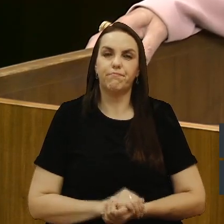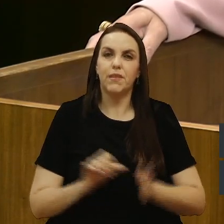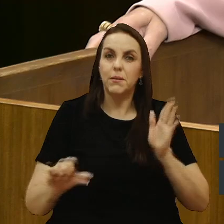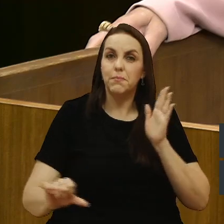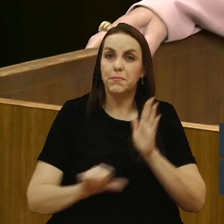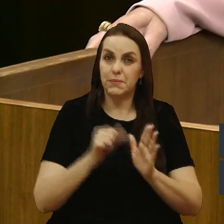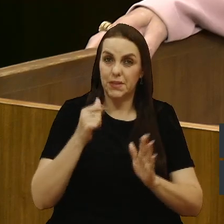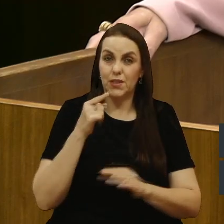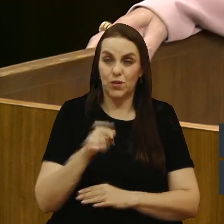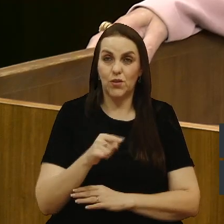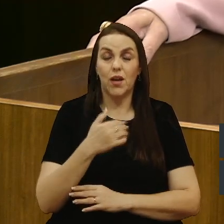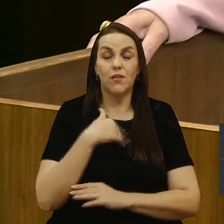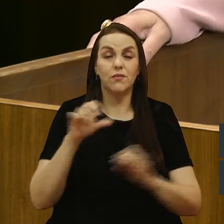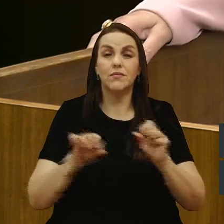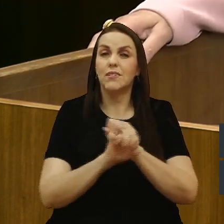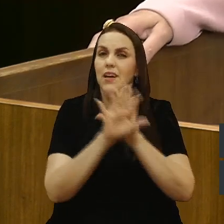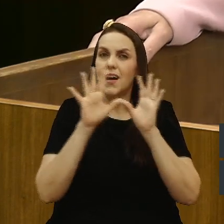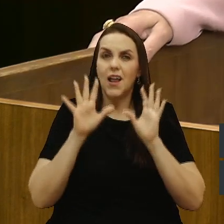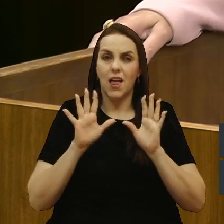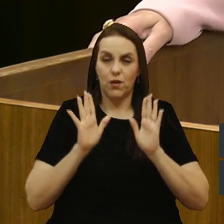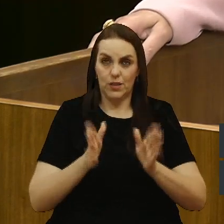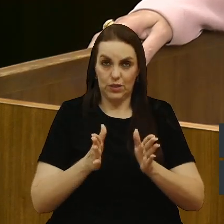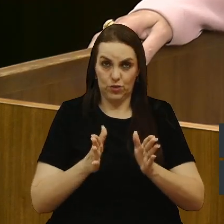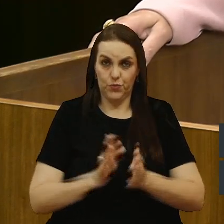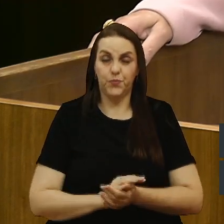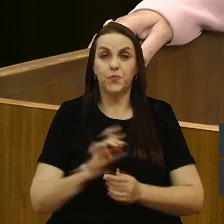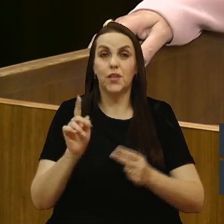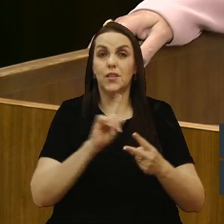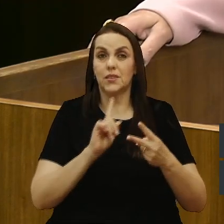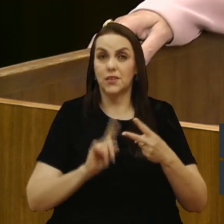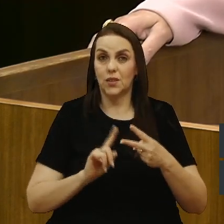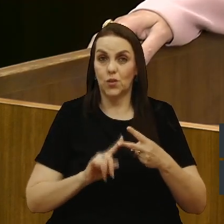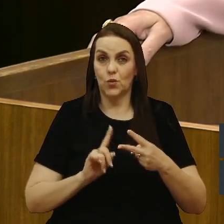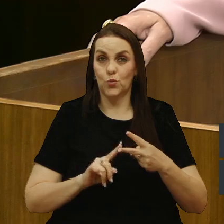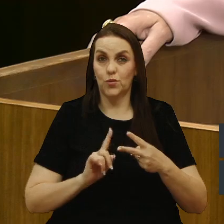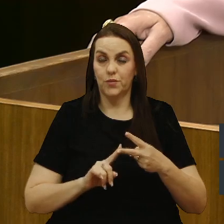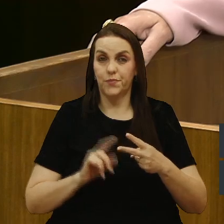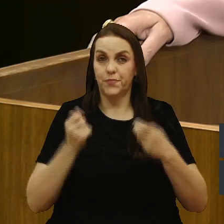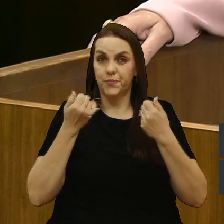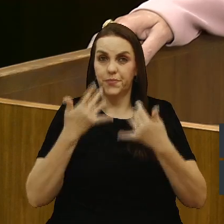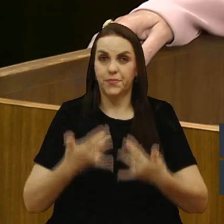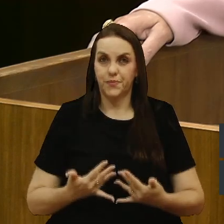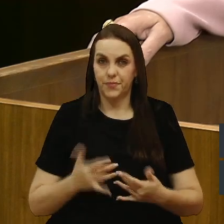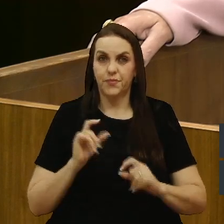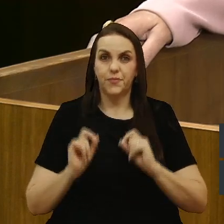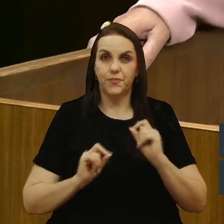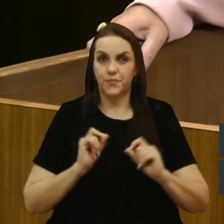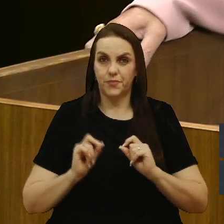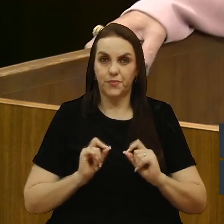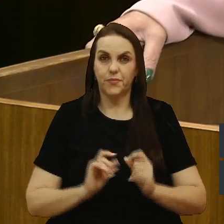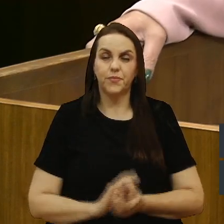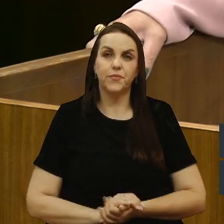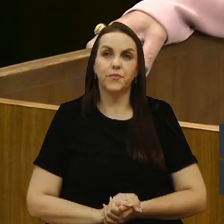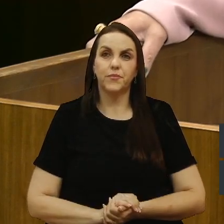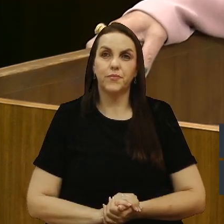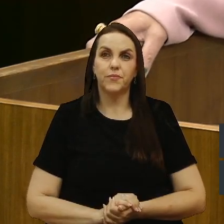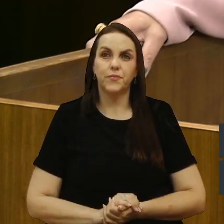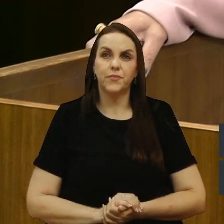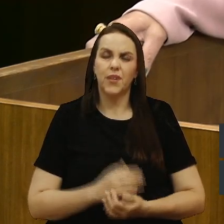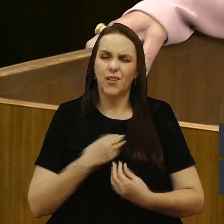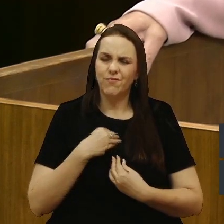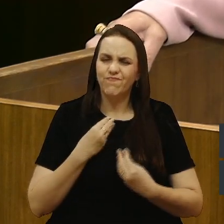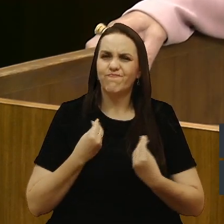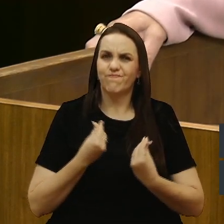Primeiro, eu queria deixar claro isso. A segunda coisa que eu queria colocar é que eu fico um